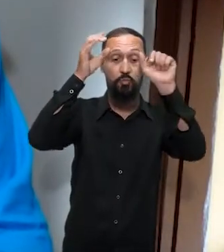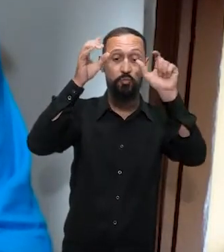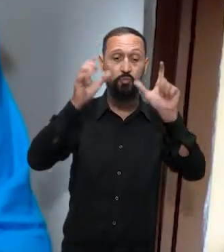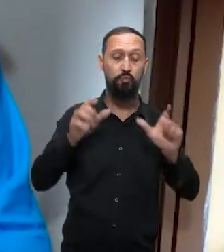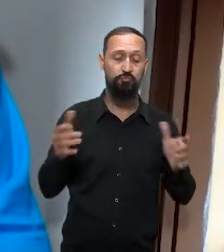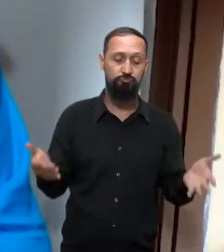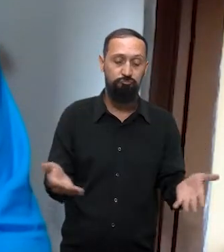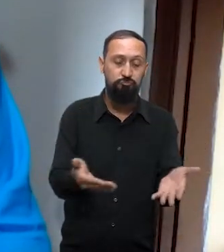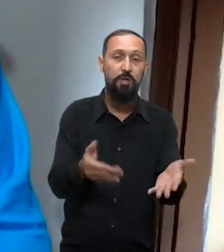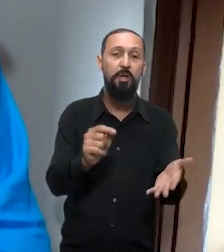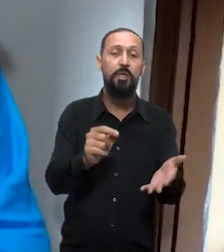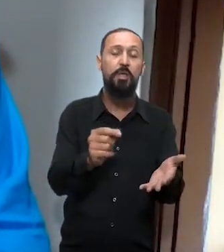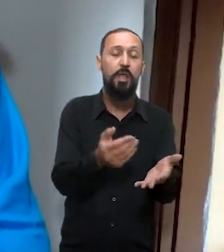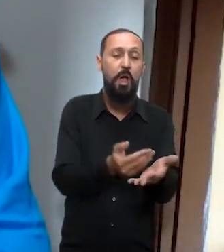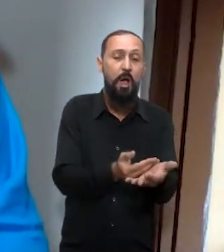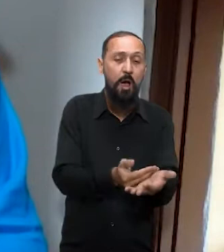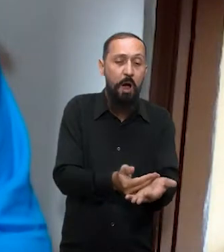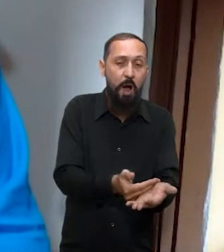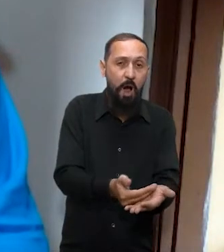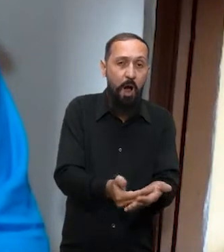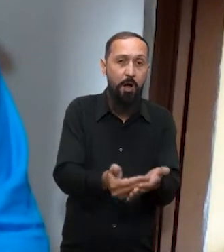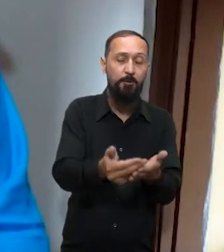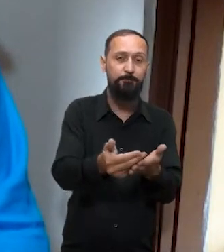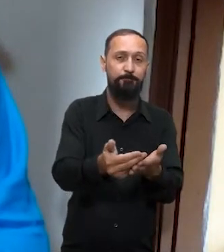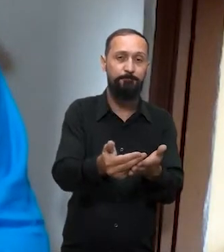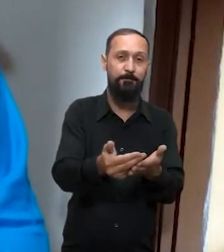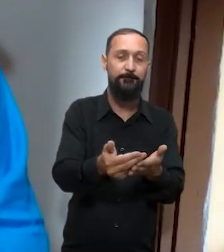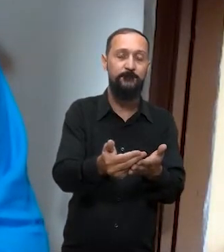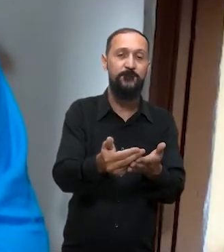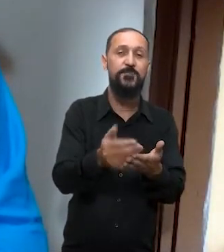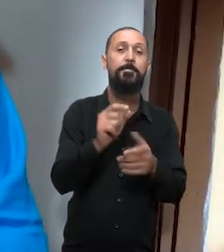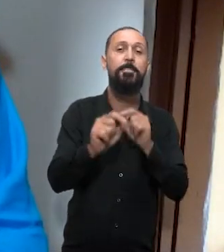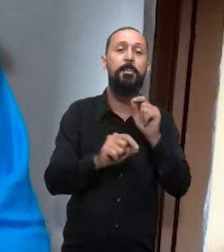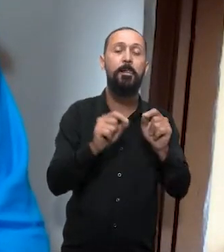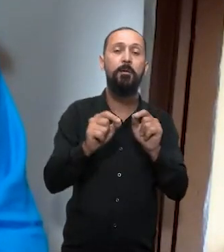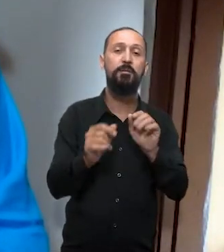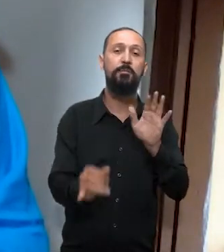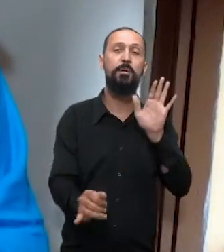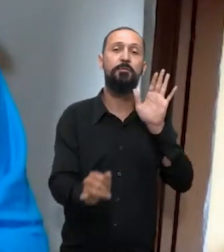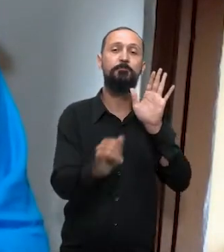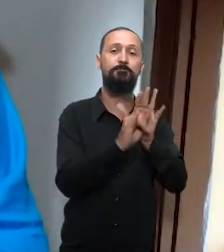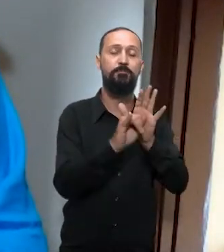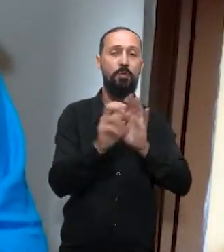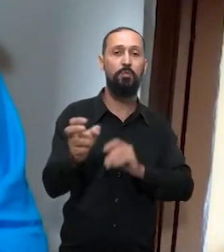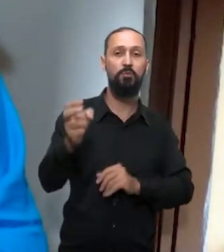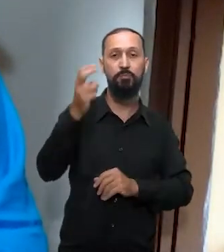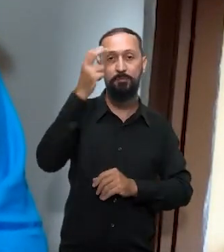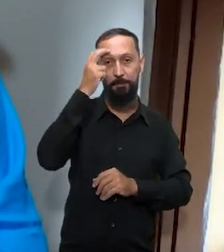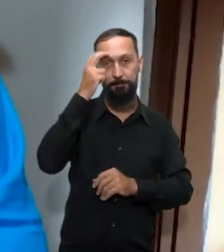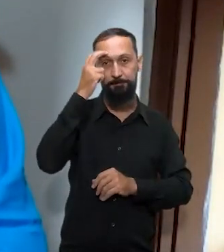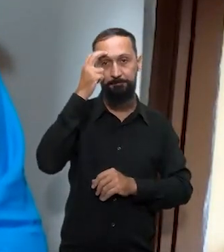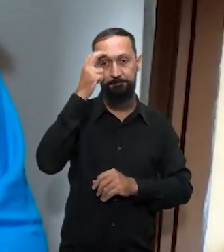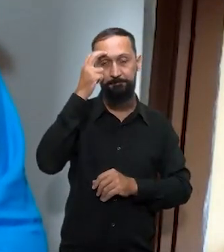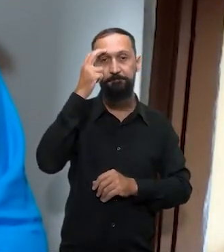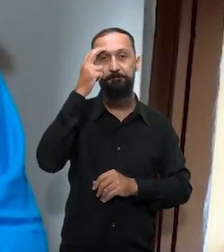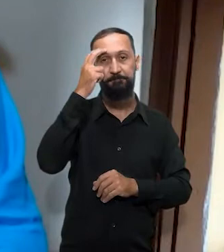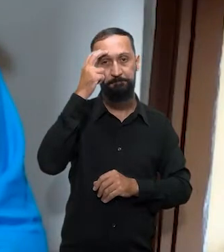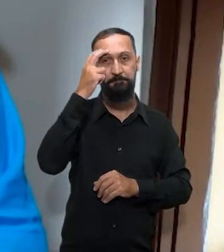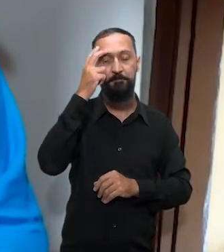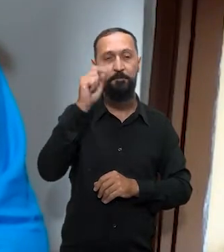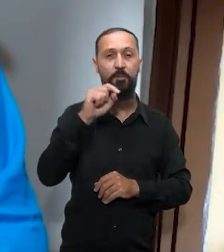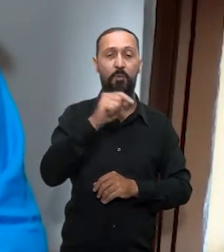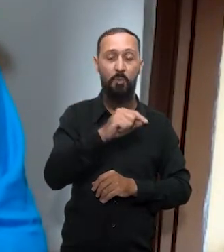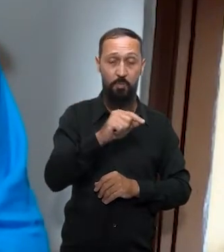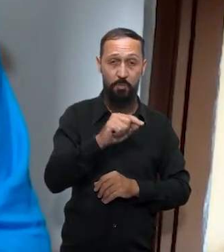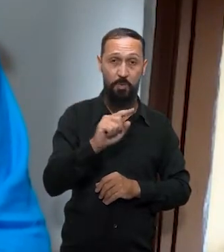Mato Grosso do Sul, que nascia e que buscava uma identidade cultural.